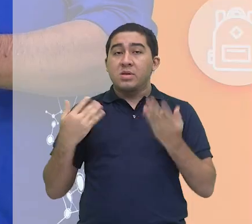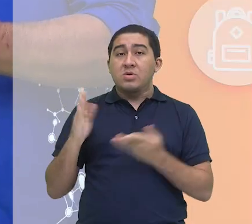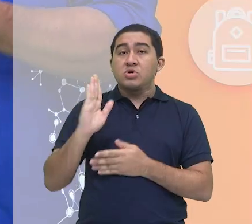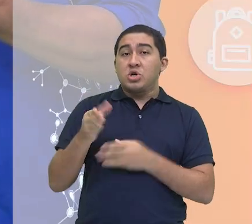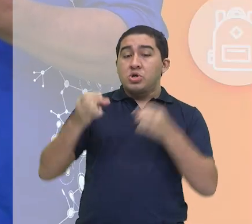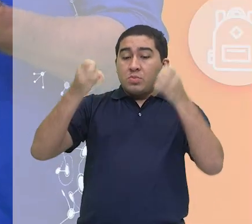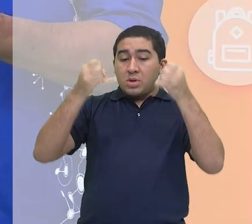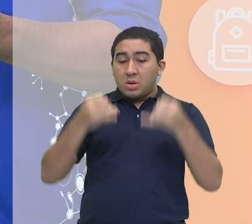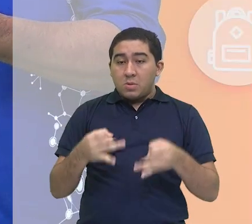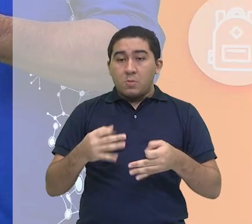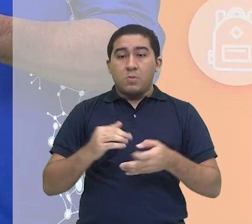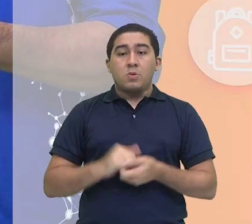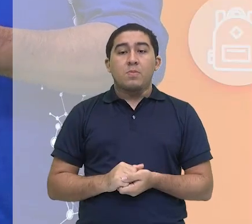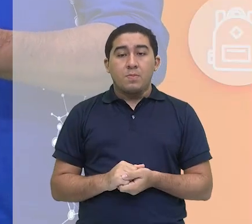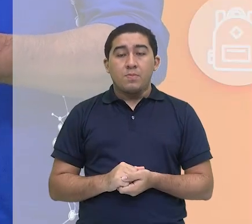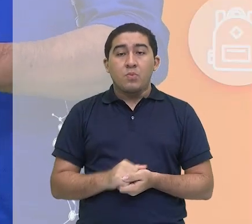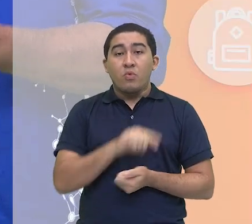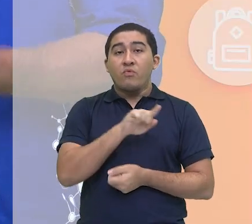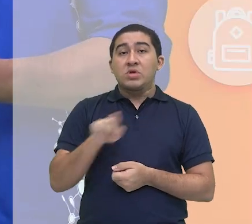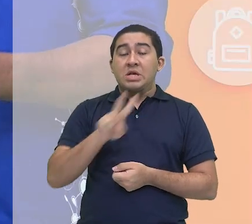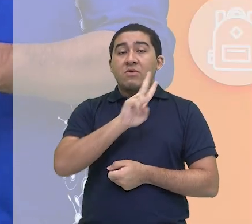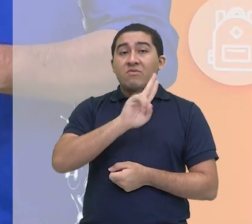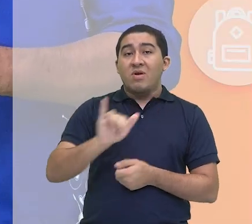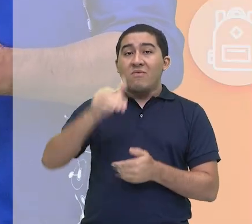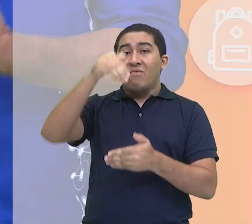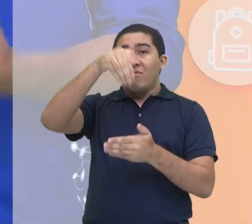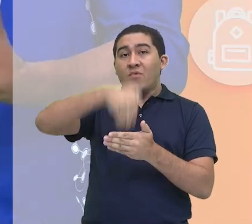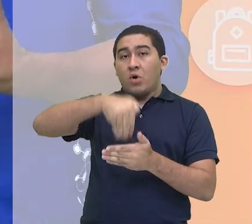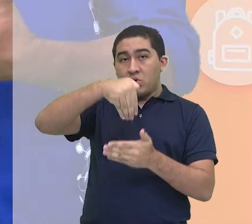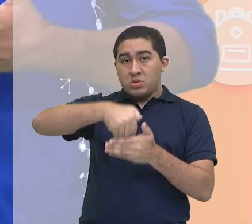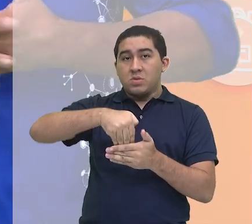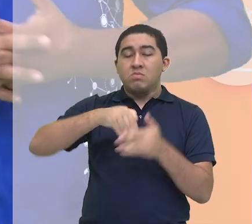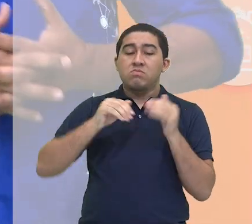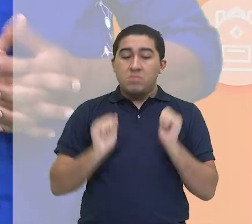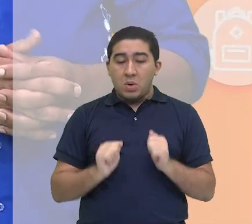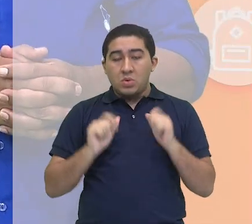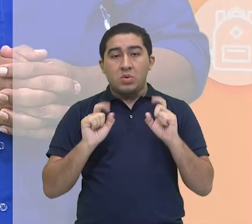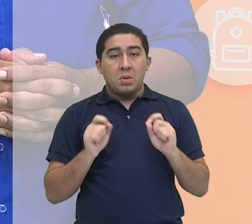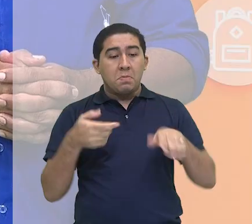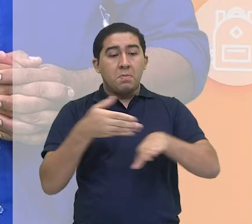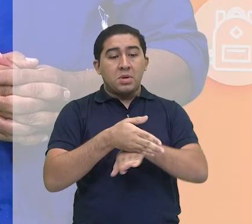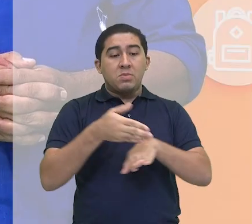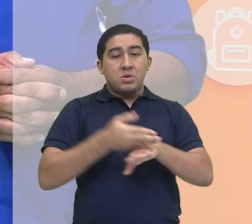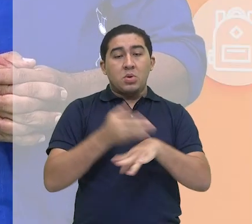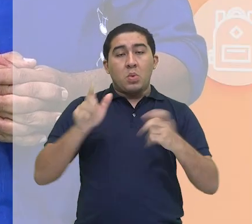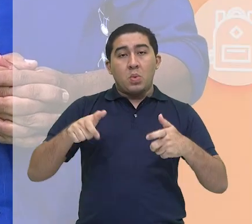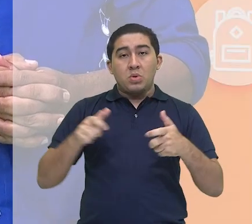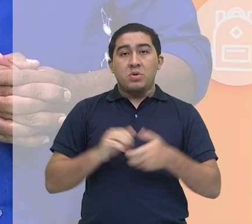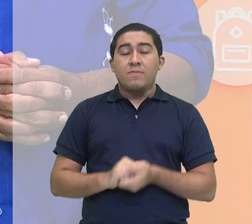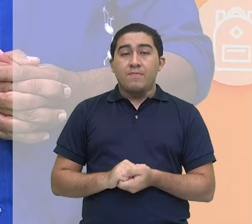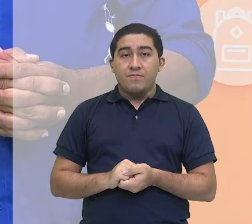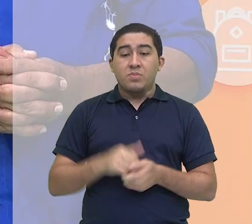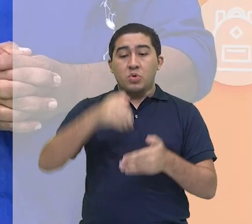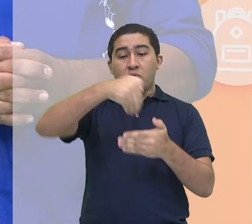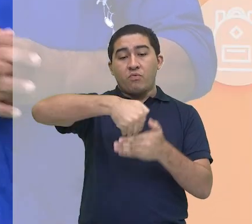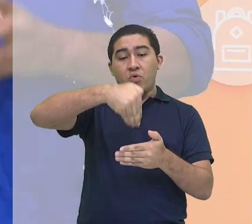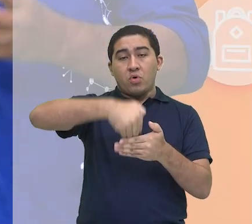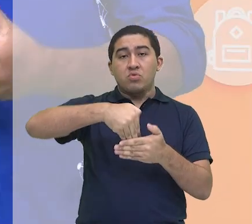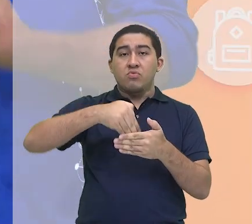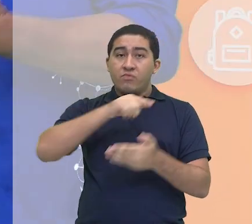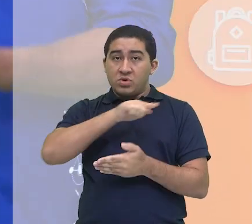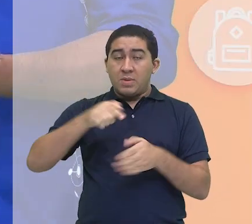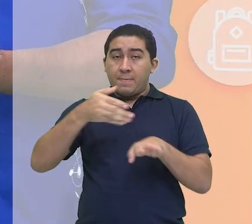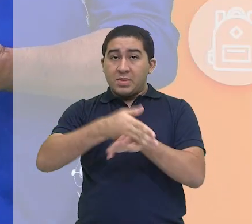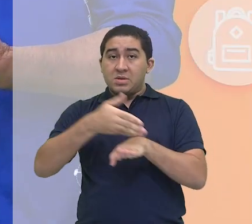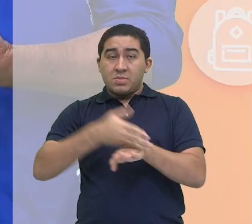falamos, você vai votar, você se envolve, né, nas eleições. Então,